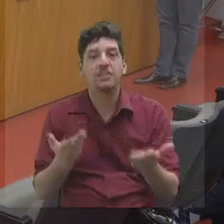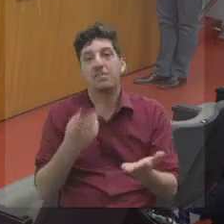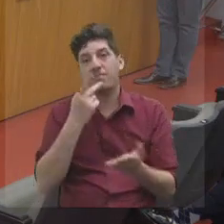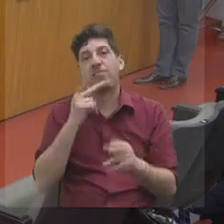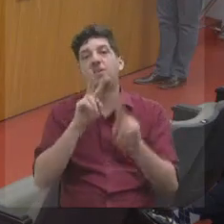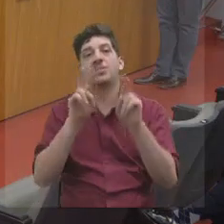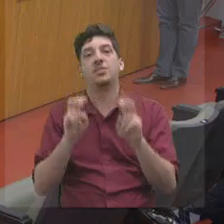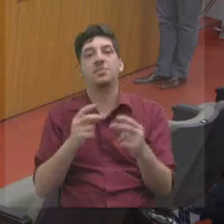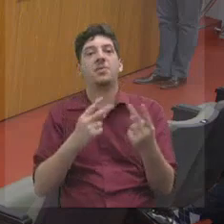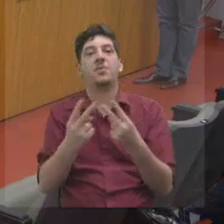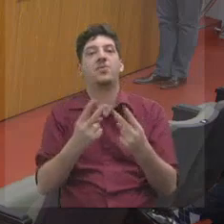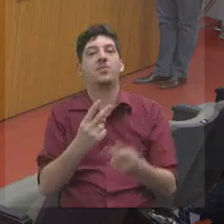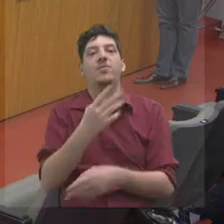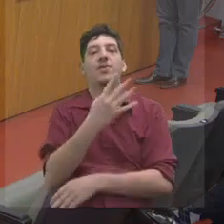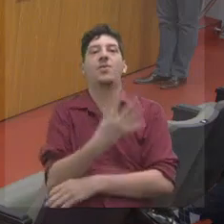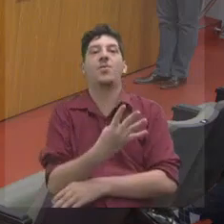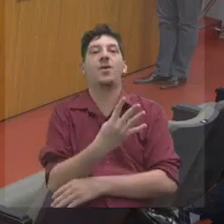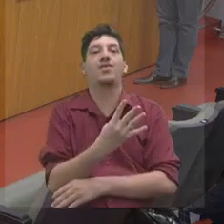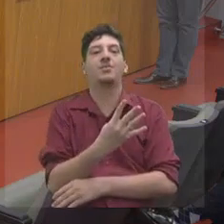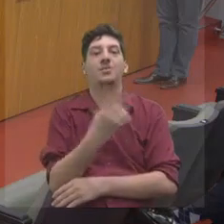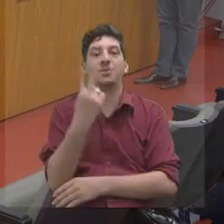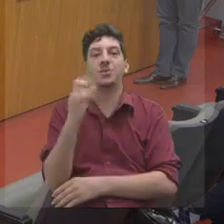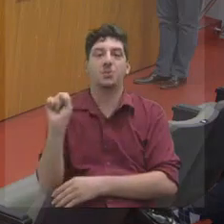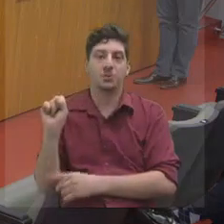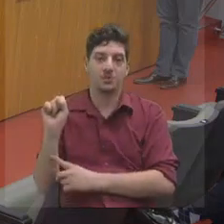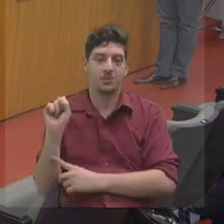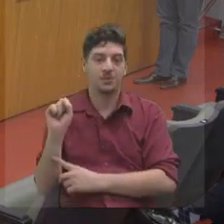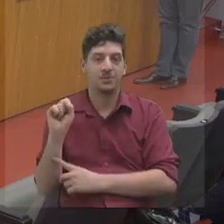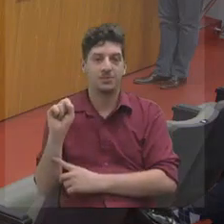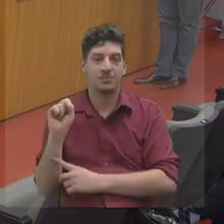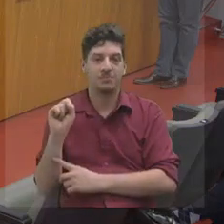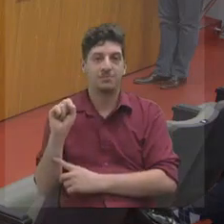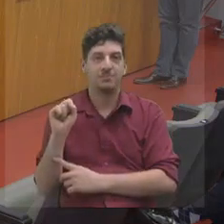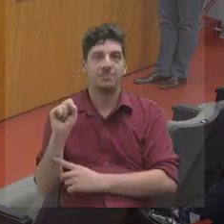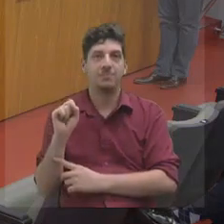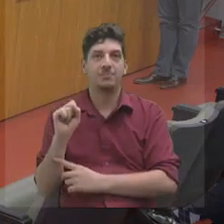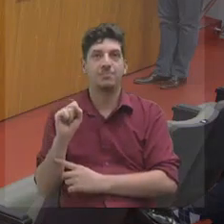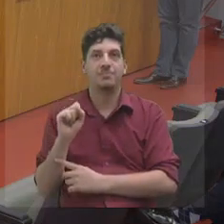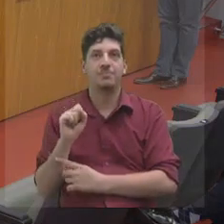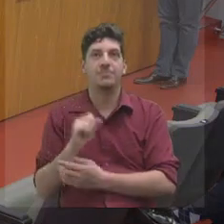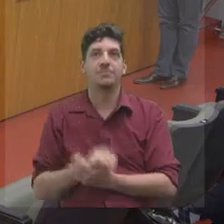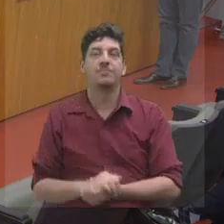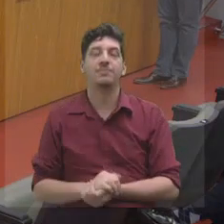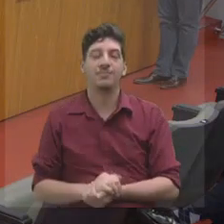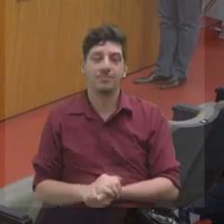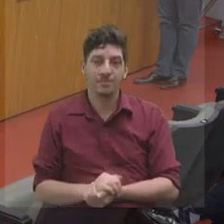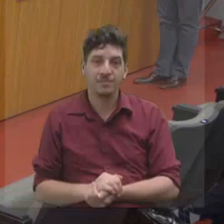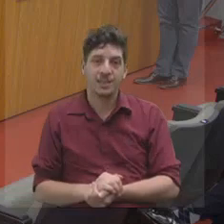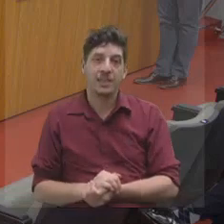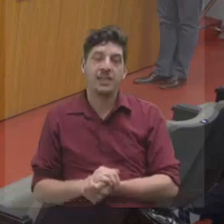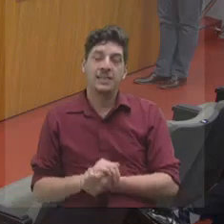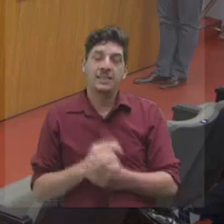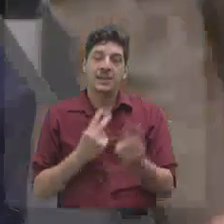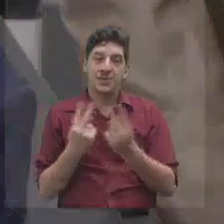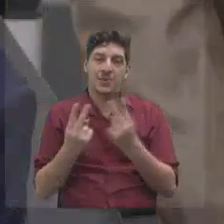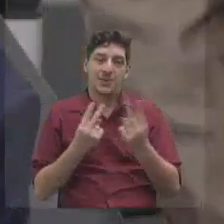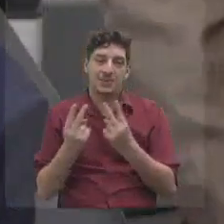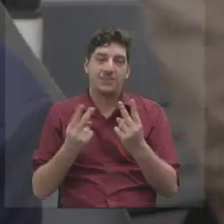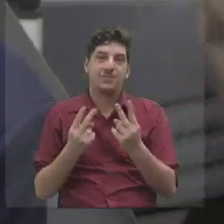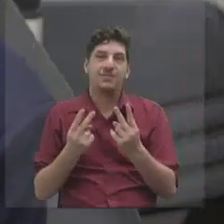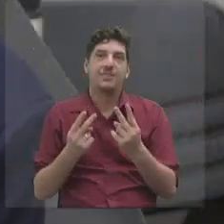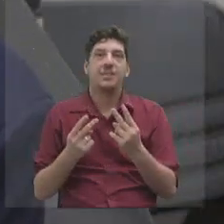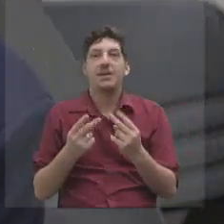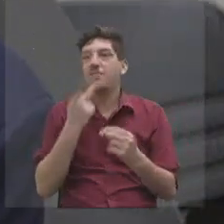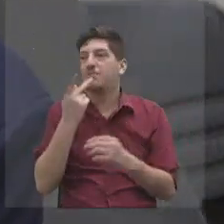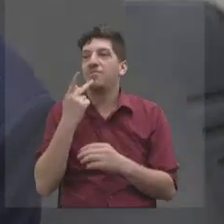428 a rodovia 428 inclusive Foi questionado aqui foi o que o governador tá fazendo Rodovia para